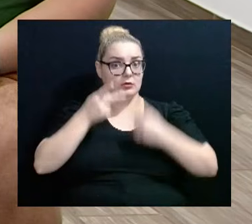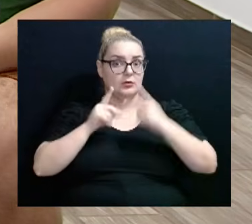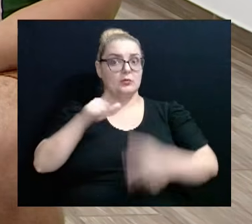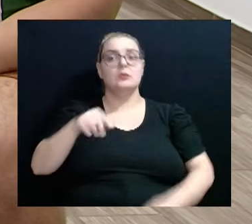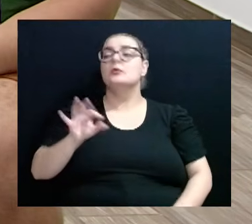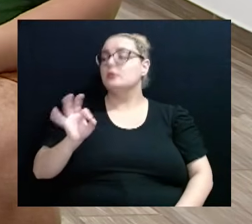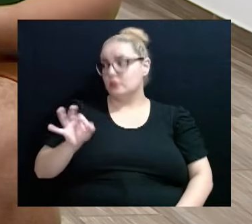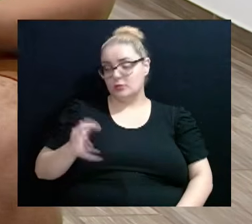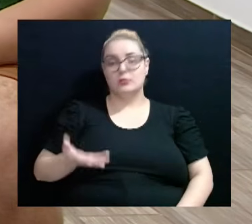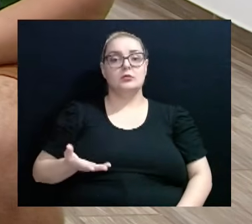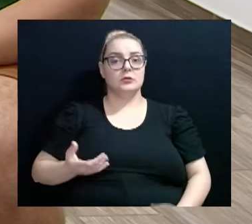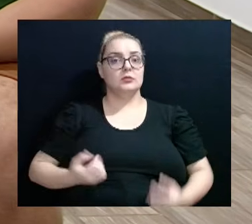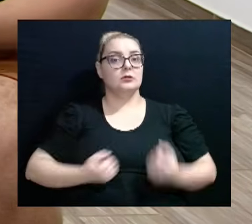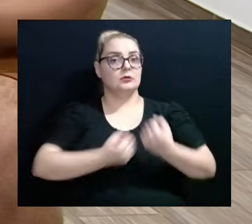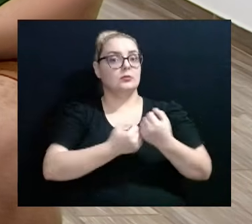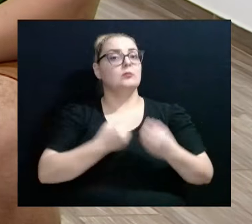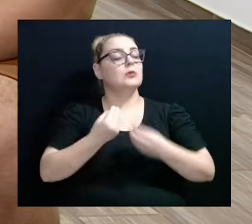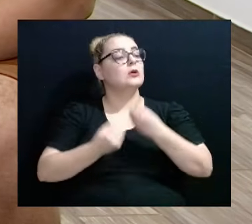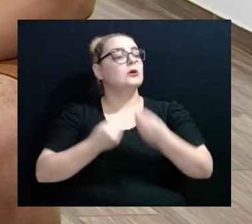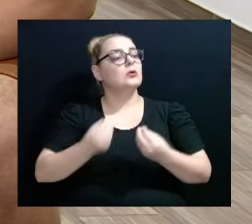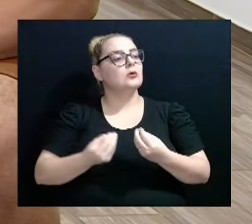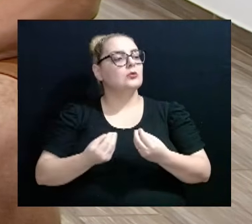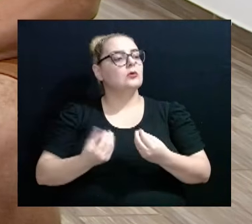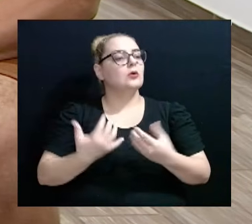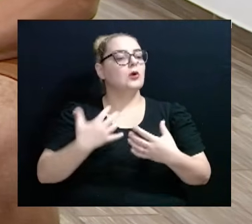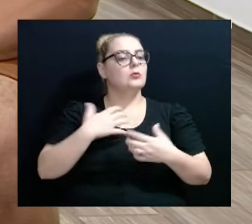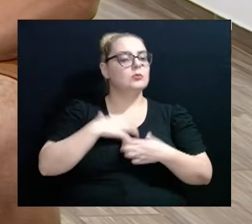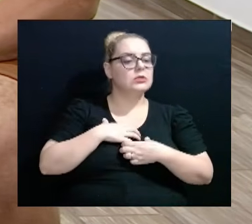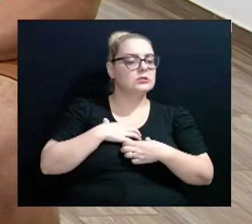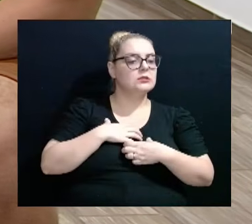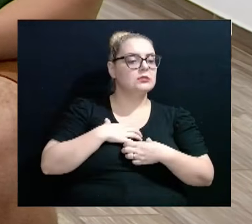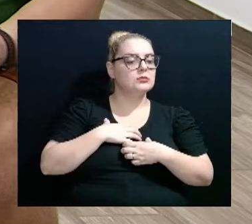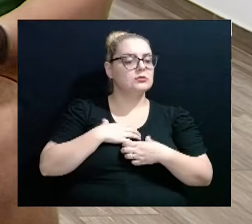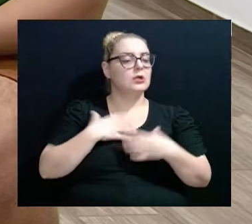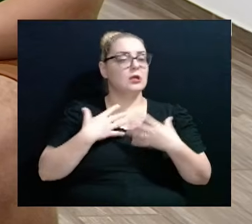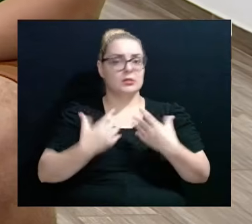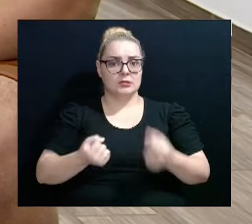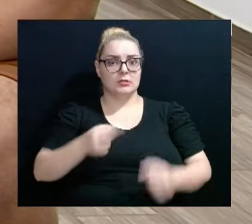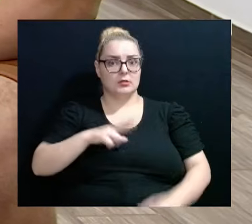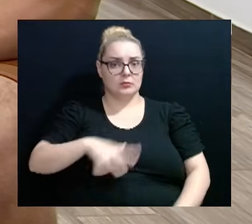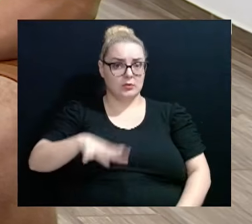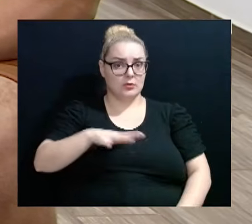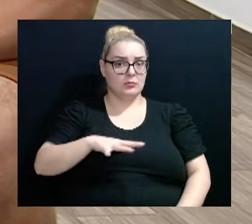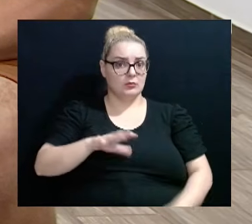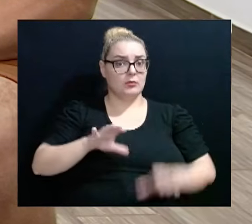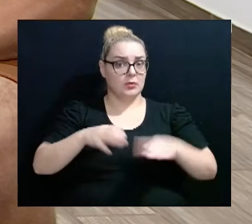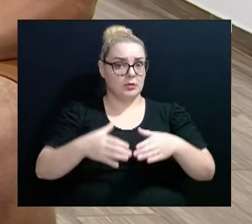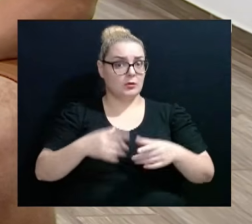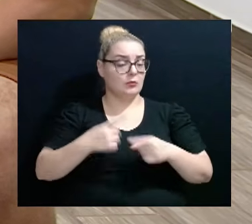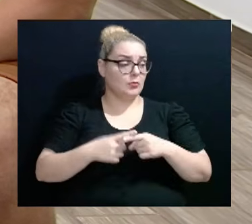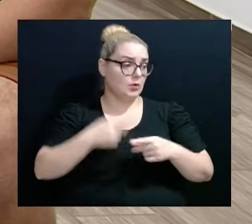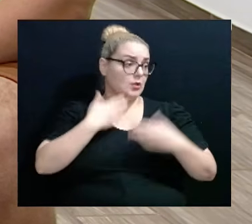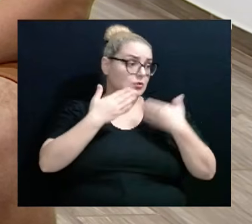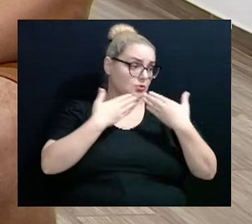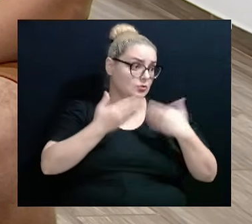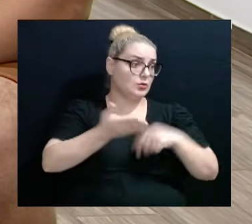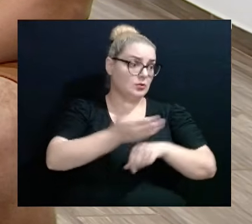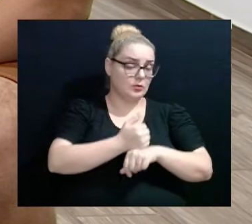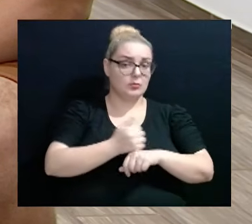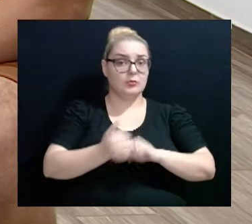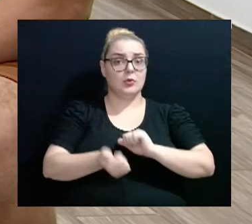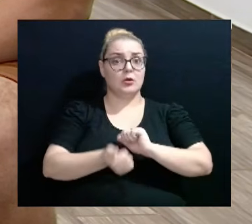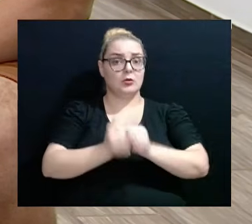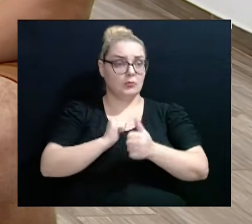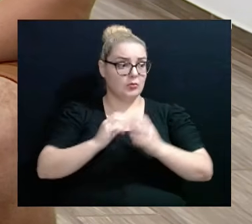a conseguir um campo em Campinas para estar sediando os jogos. Então, hoje a nossa maior parceria é essa. Bom, e